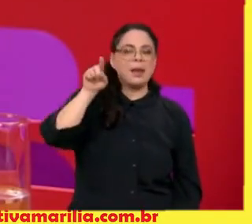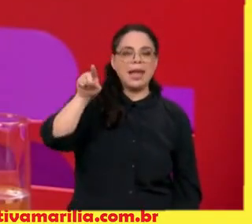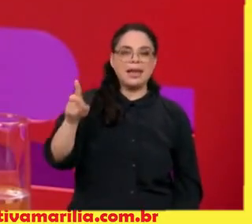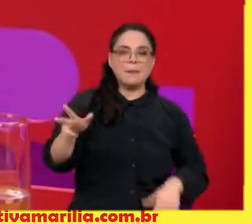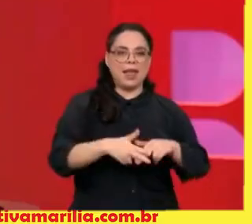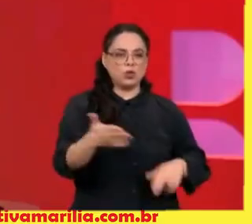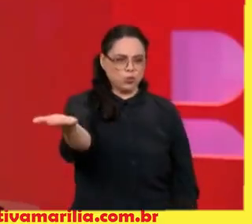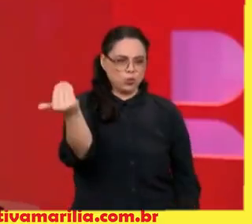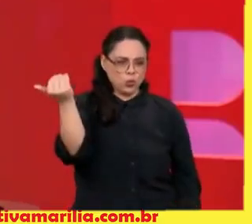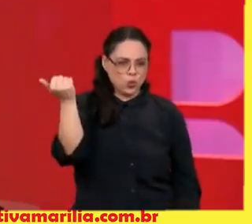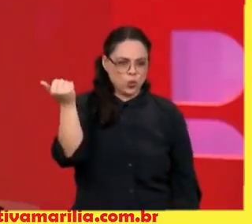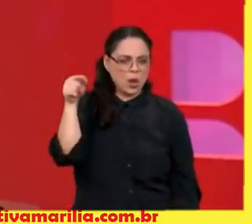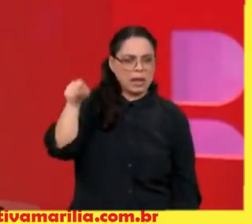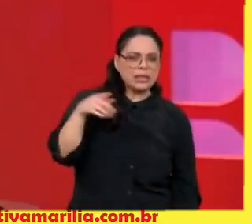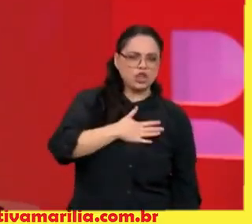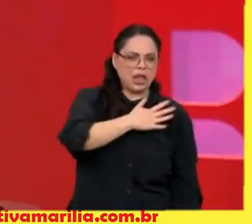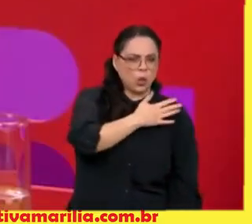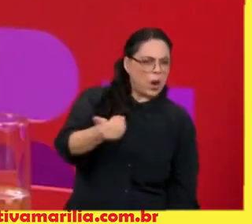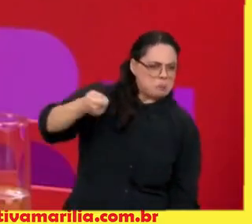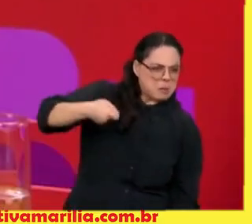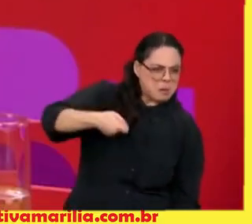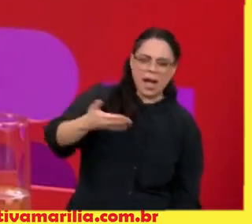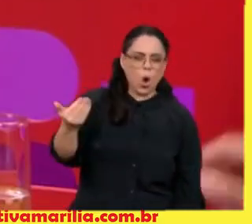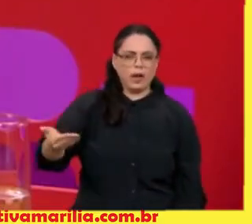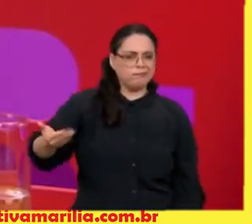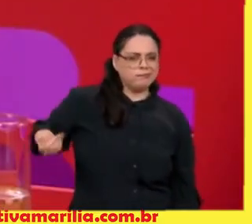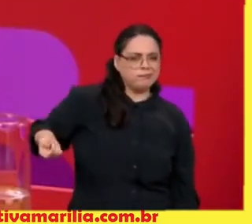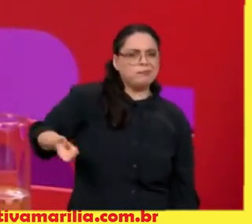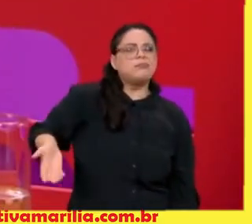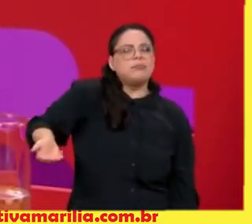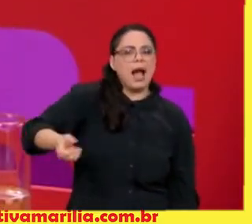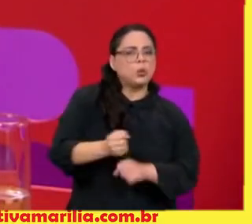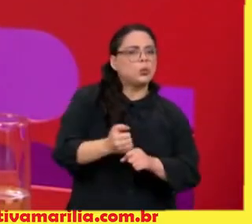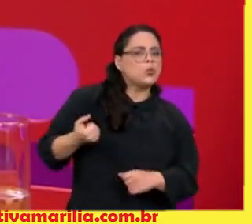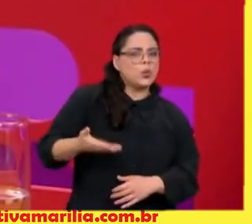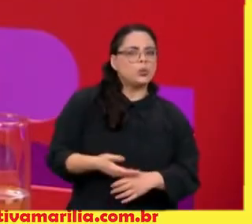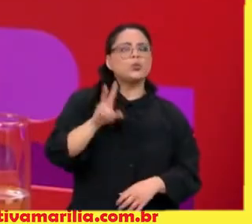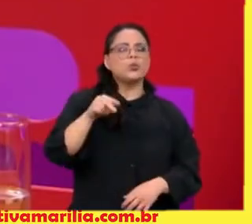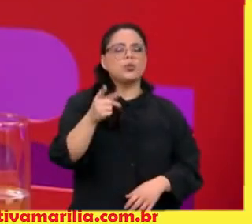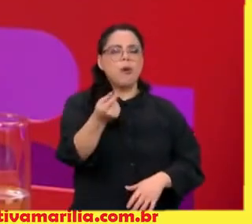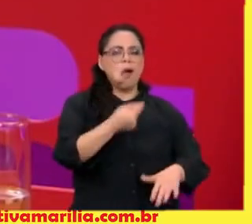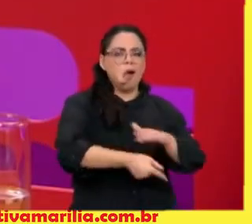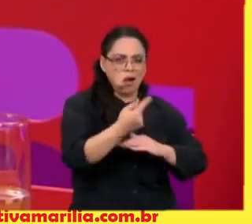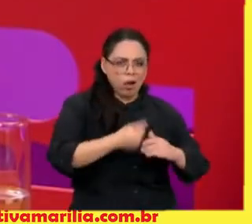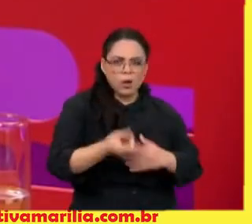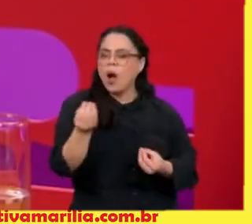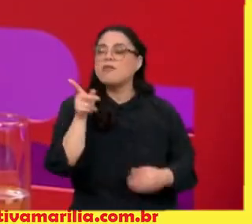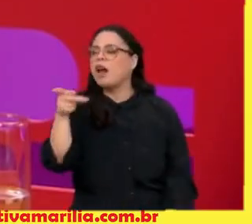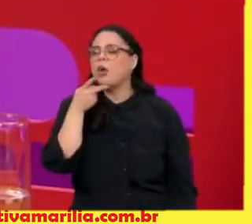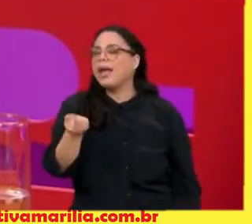dele. Agora, dessa vez, ou na época da ditadura? Quando ele foi... Não, na ditadura não, agora que ele foi preso. Ali. Pela Lava Jato. Pela Lava Jato. Que é